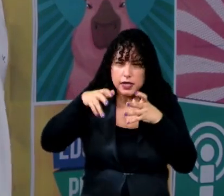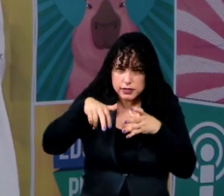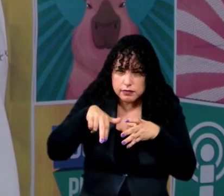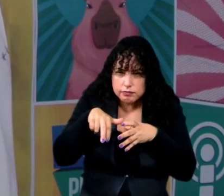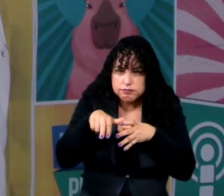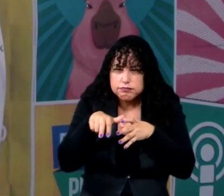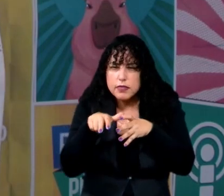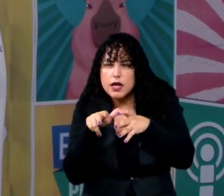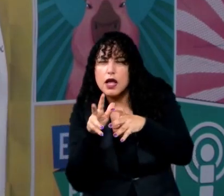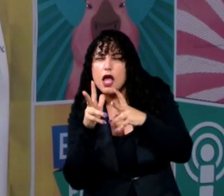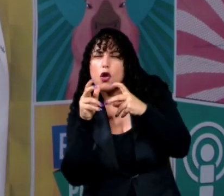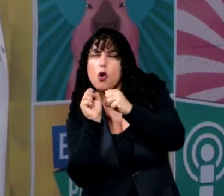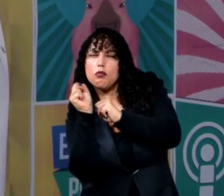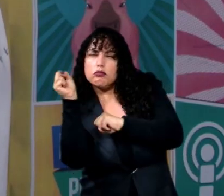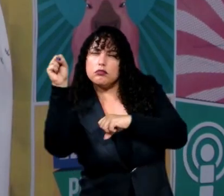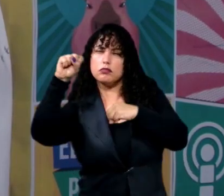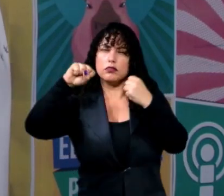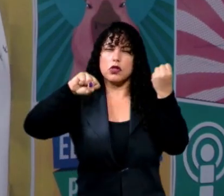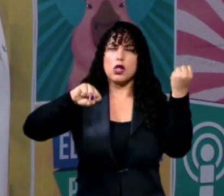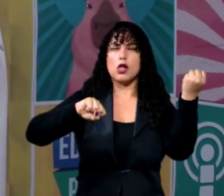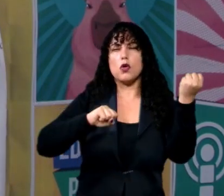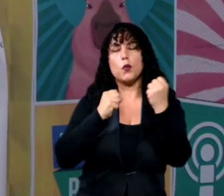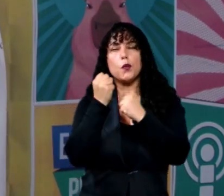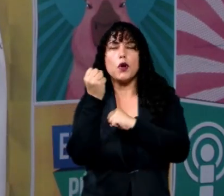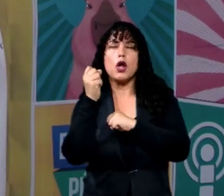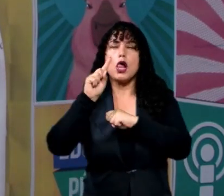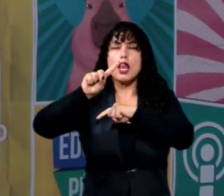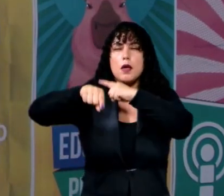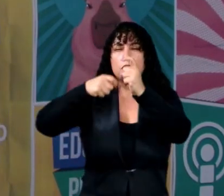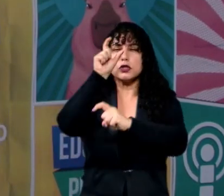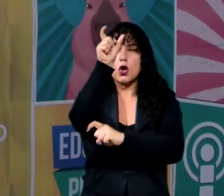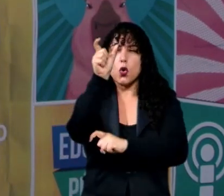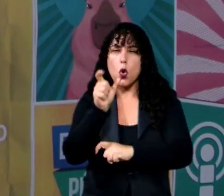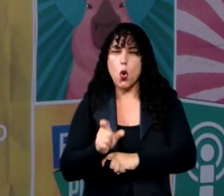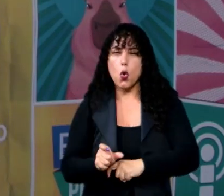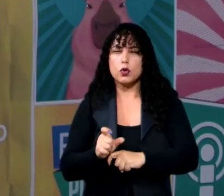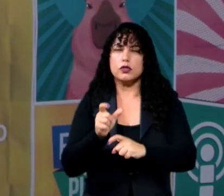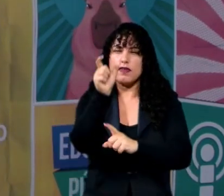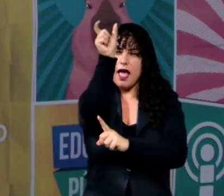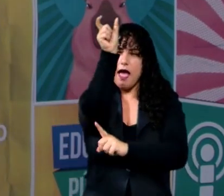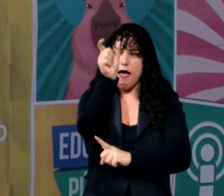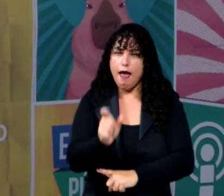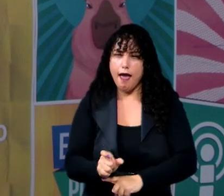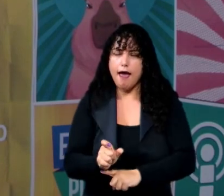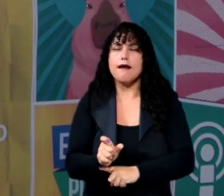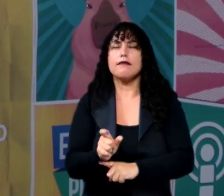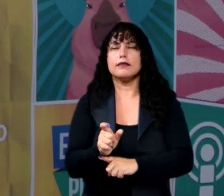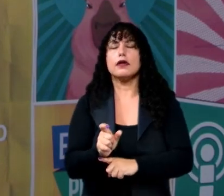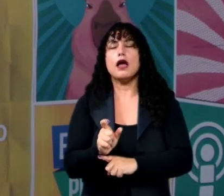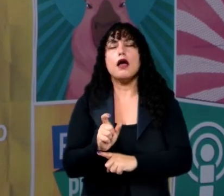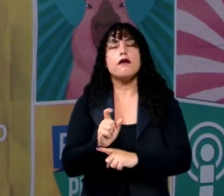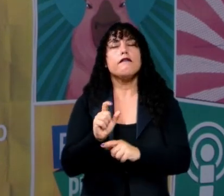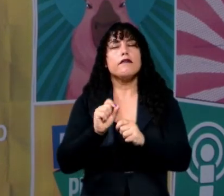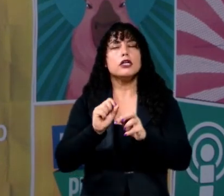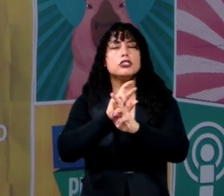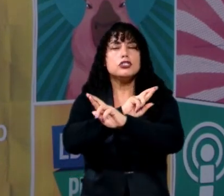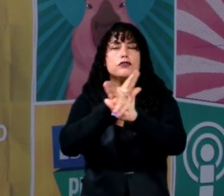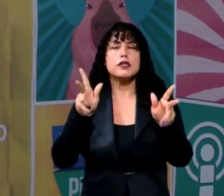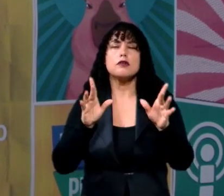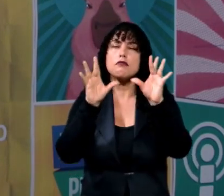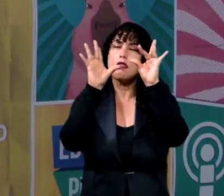cabeça depois que a sua coluna estiver ereta. Isso pode fazer uma diferença enorme no nosso cotidiano.